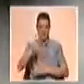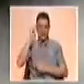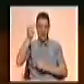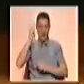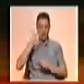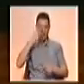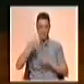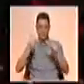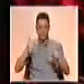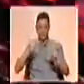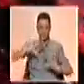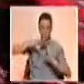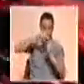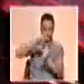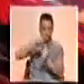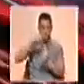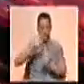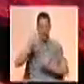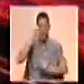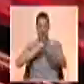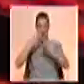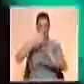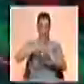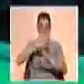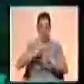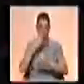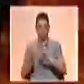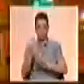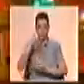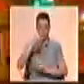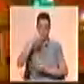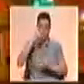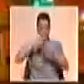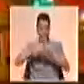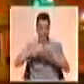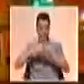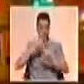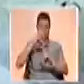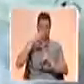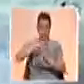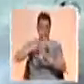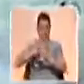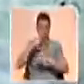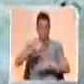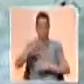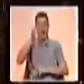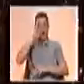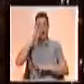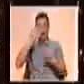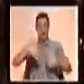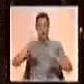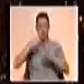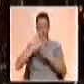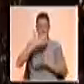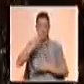a população da Terra triplicou e o consumo de água por pessoa aumentou 6 vezes. Apesar de haver muita água no planeta,